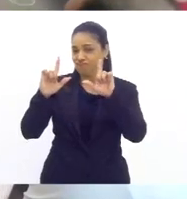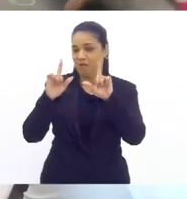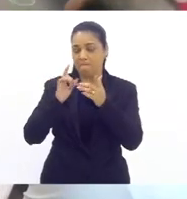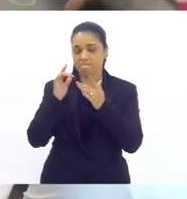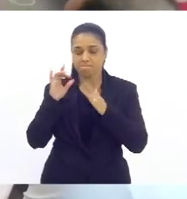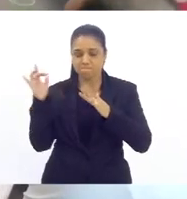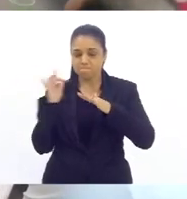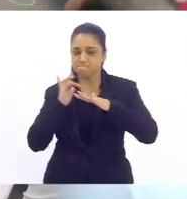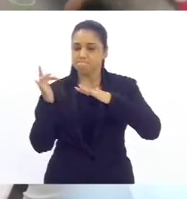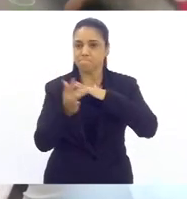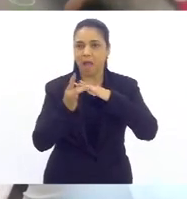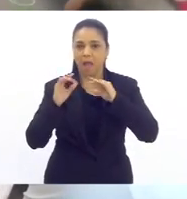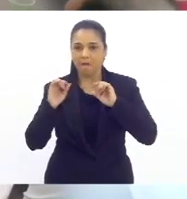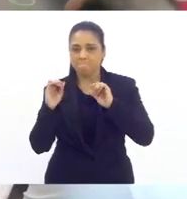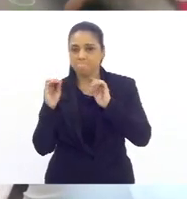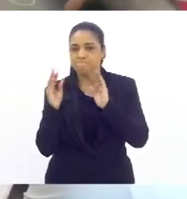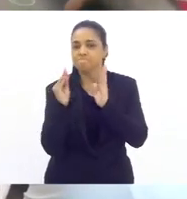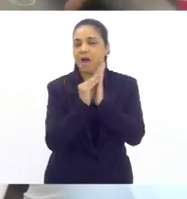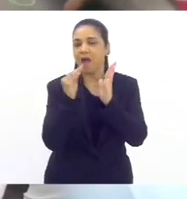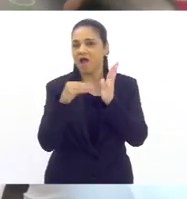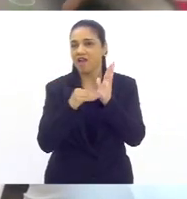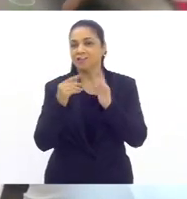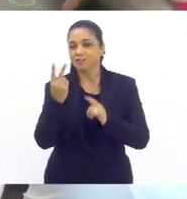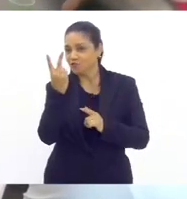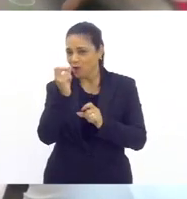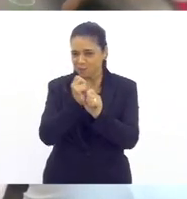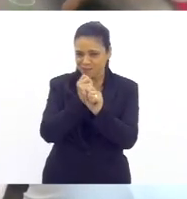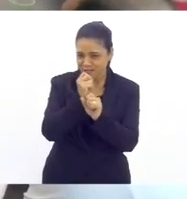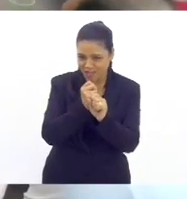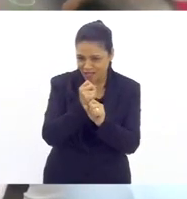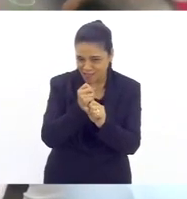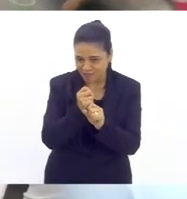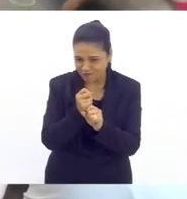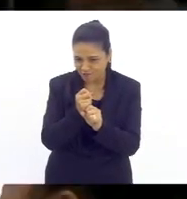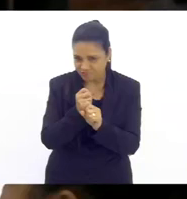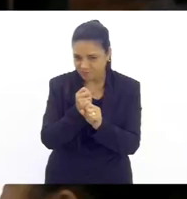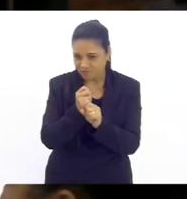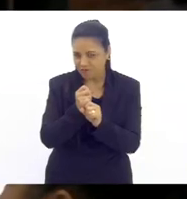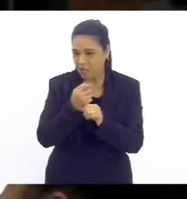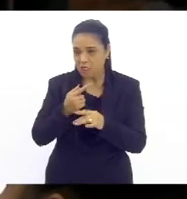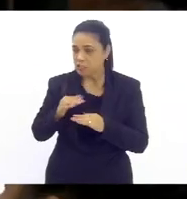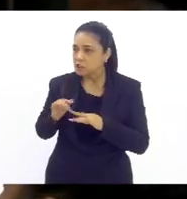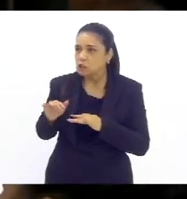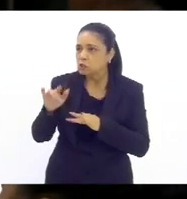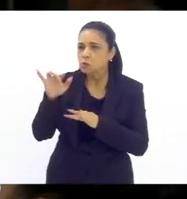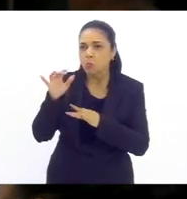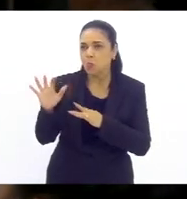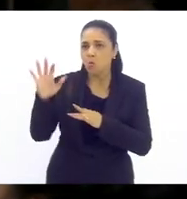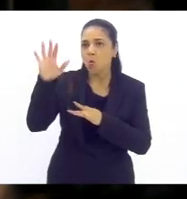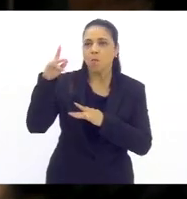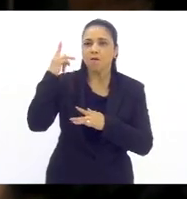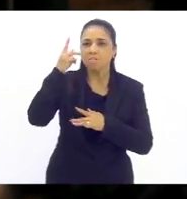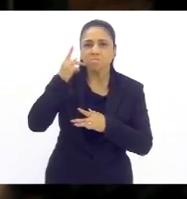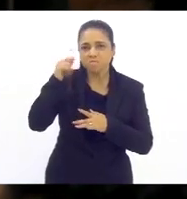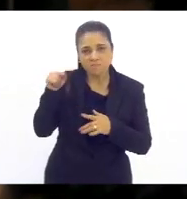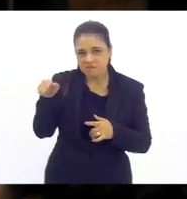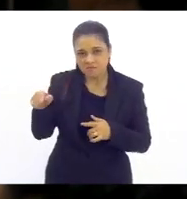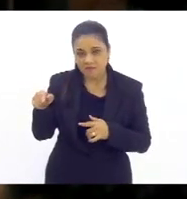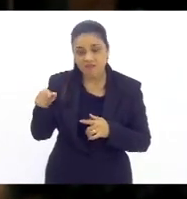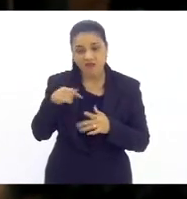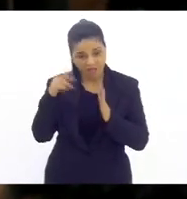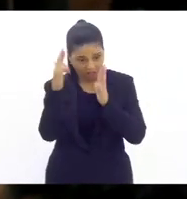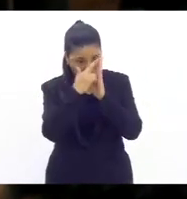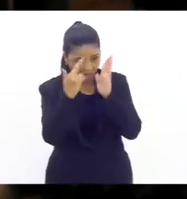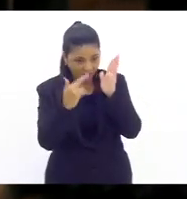do jacarezinho nada de justiça a gente a gente não quer que vocês sobem tem por vocês não porque quer viver a realidade